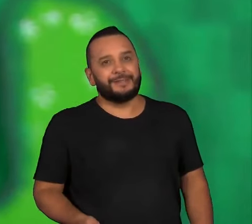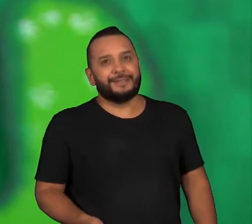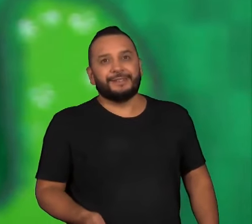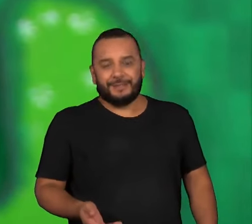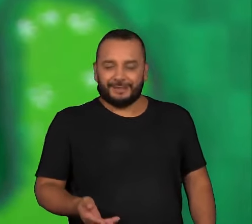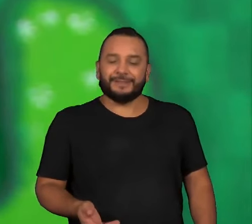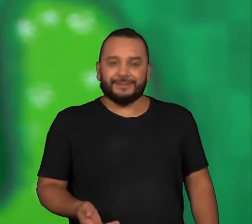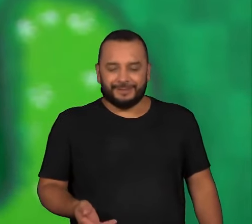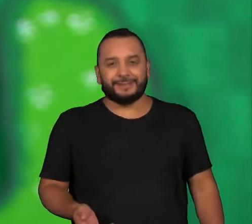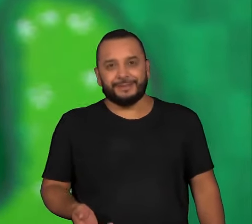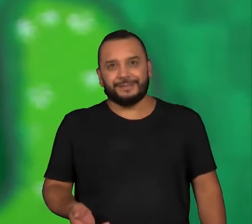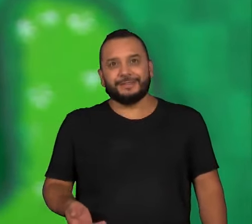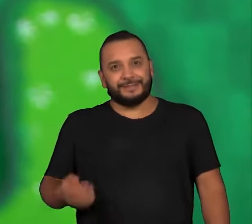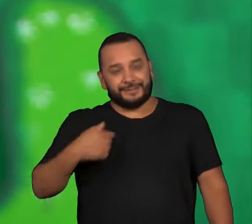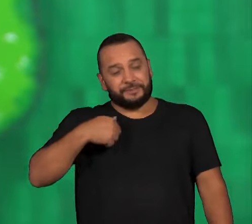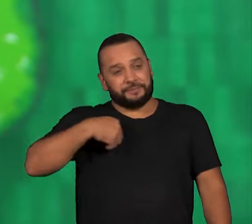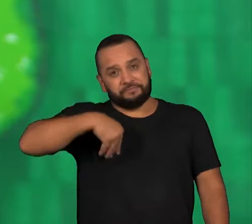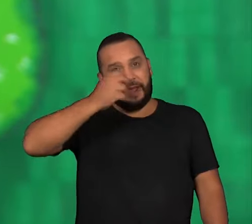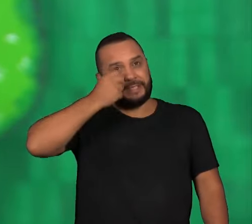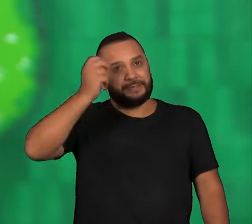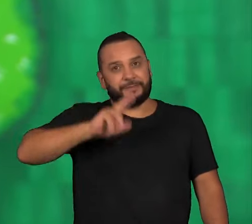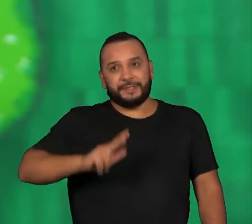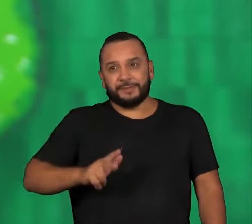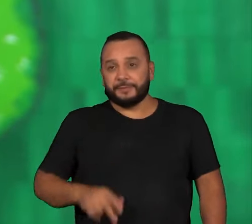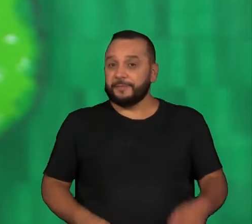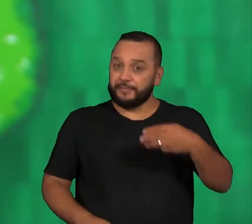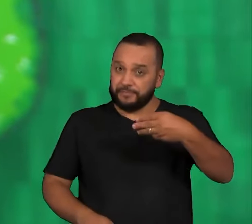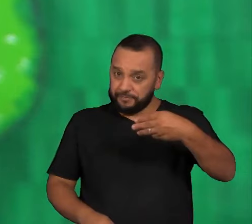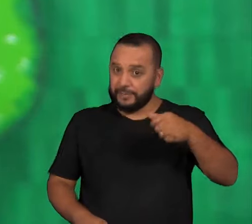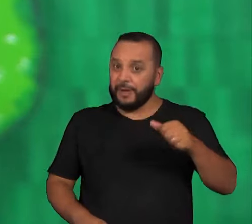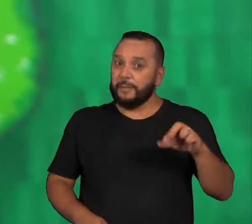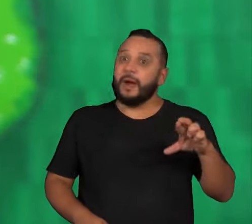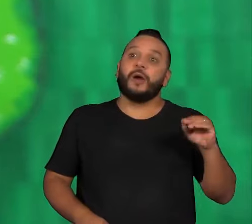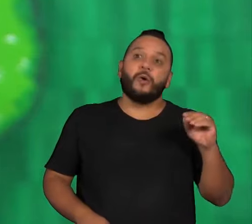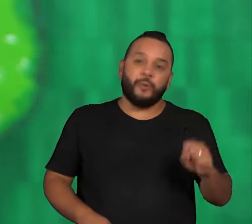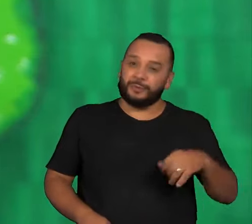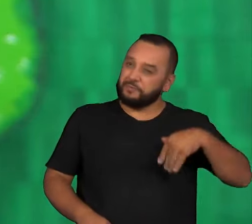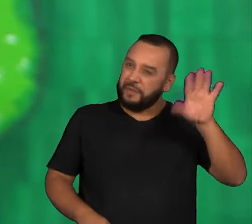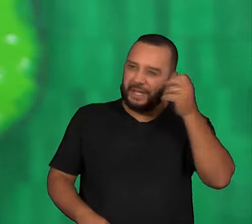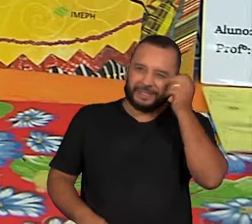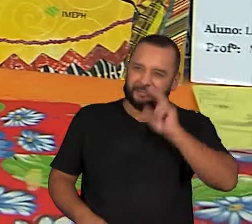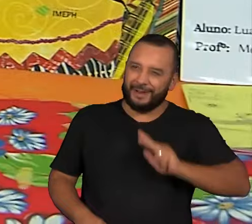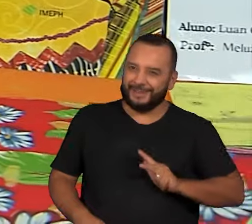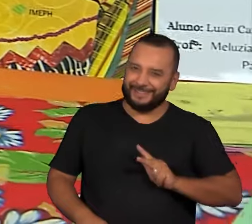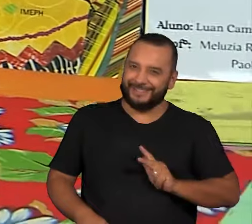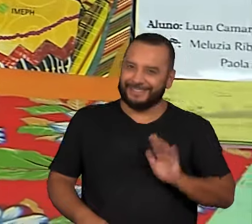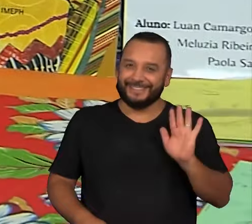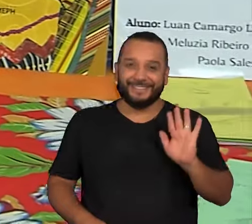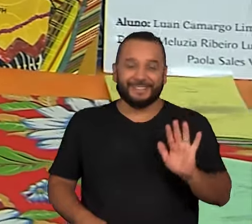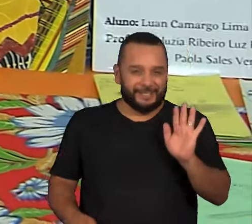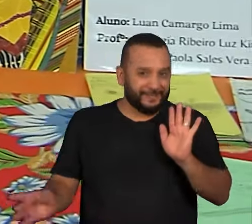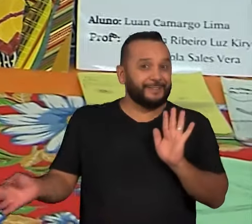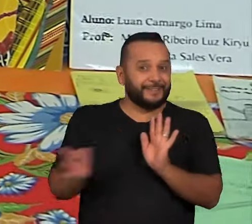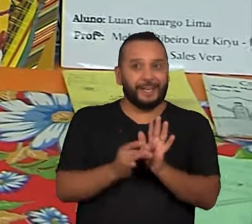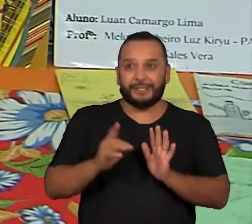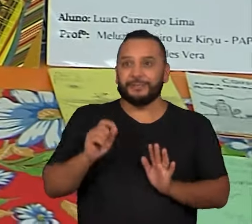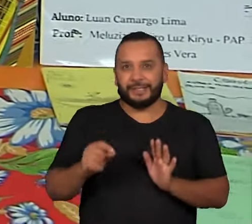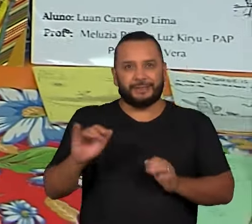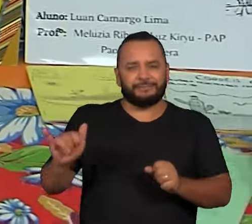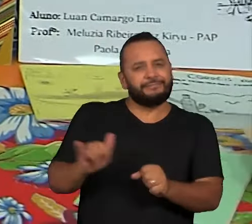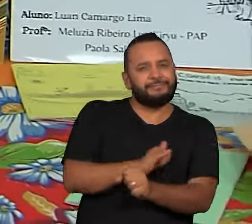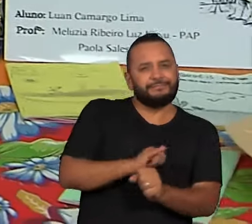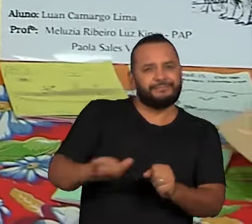ficar mais esperto. O que para o Marcos é ficar mais esperto é, na verdade, oferecer ferramentas